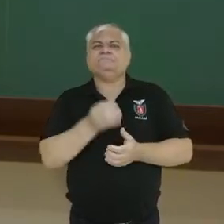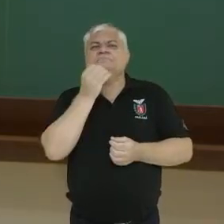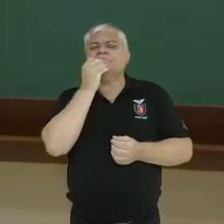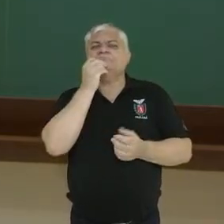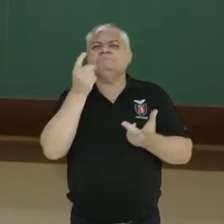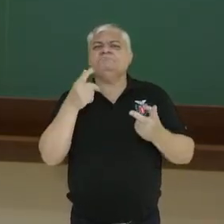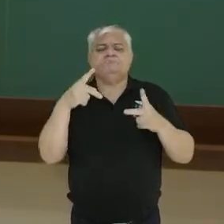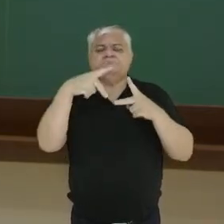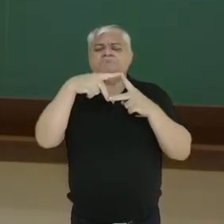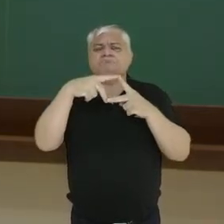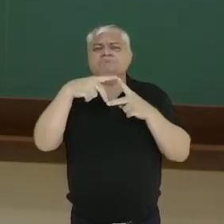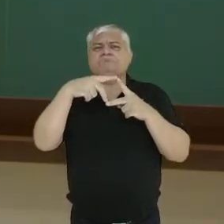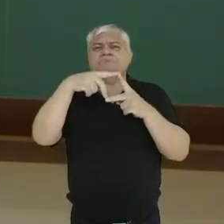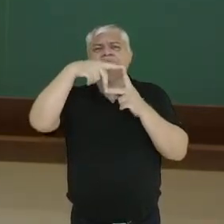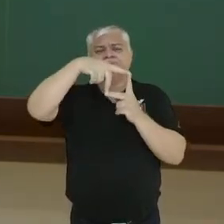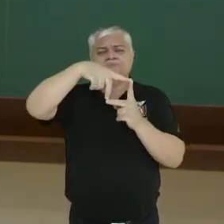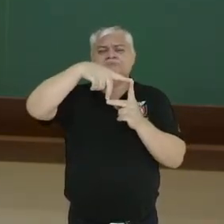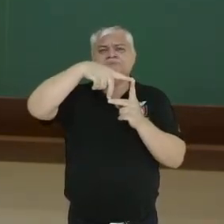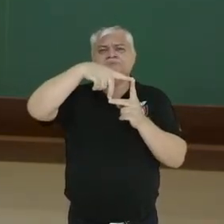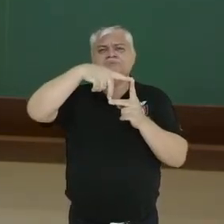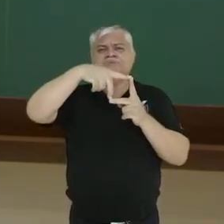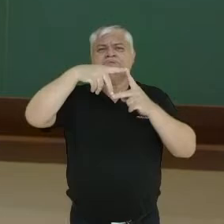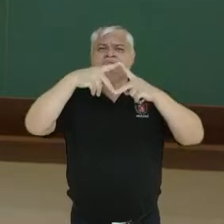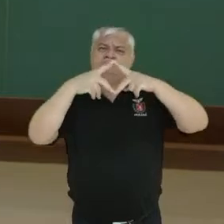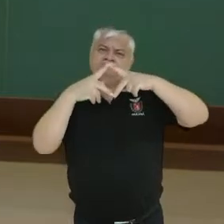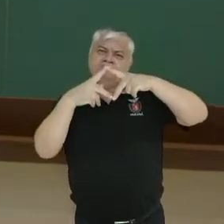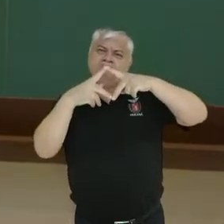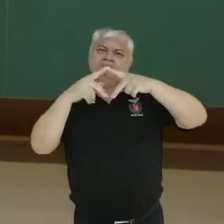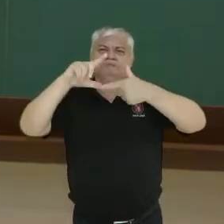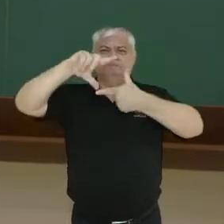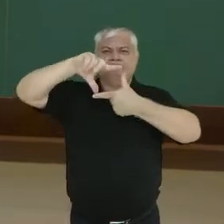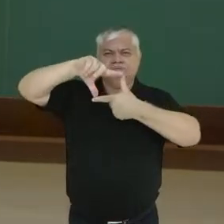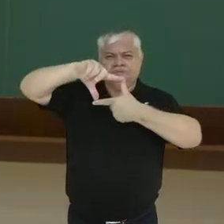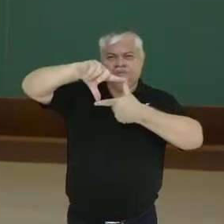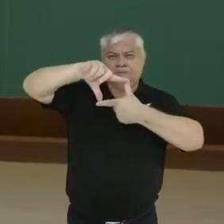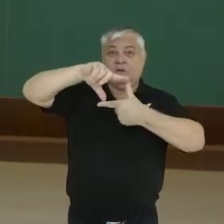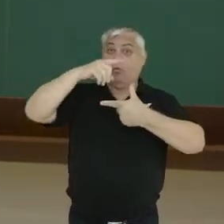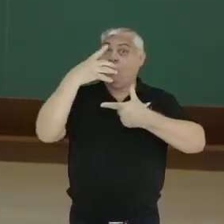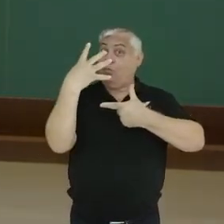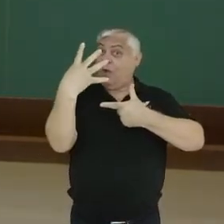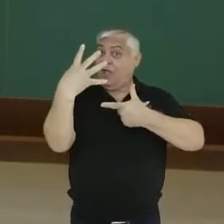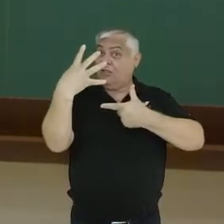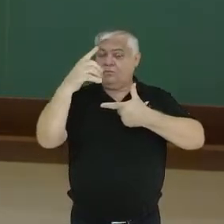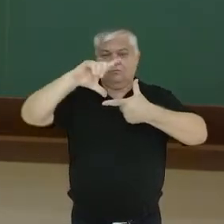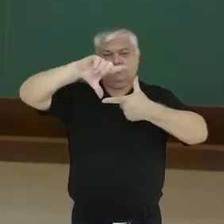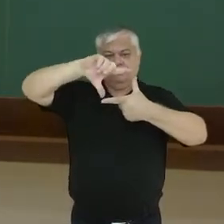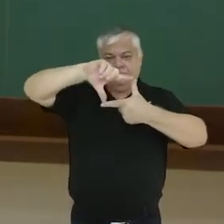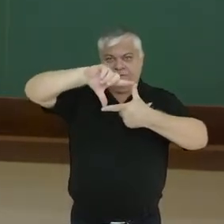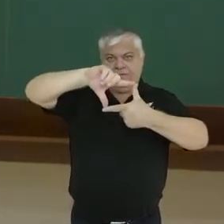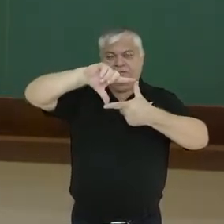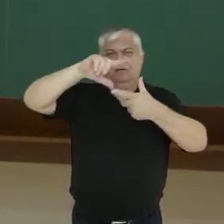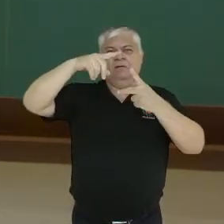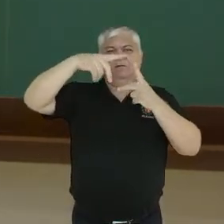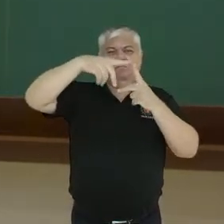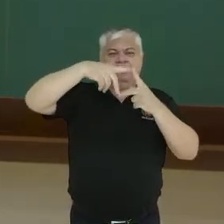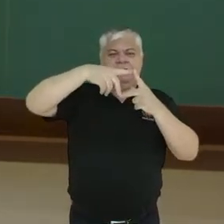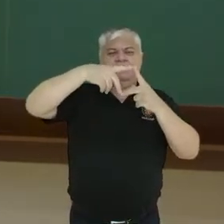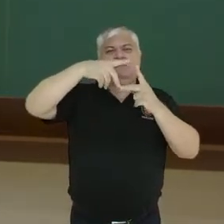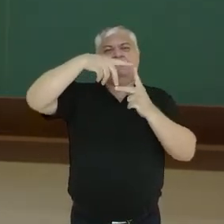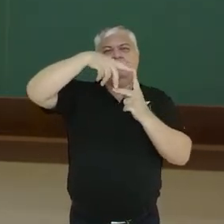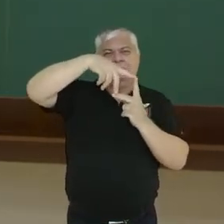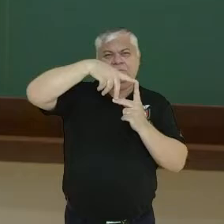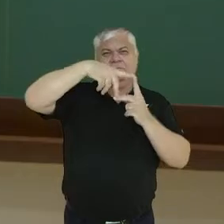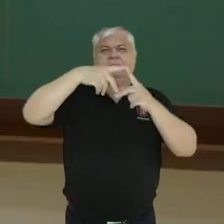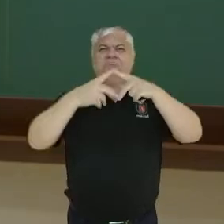tem como? Quadriláteros são figuras com quatro lados, de qualquer jeito, tá? Torto, certo, reto,